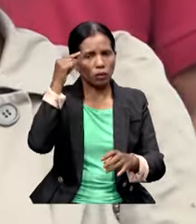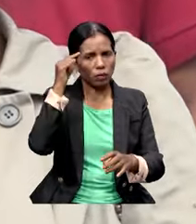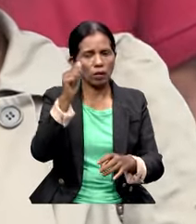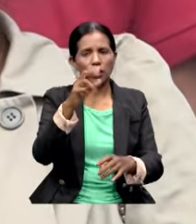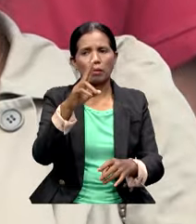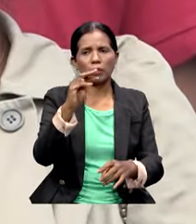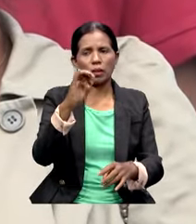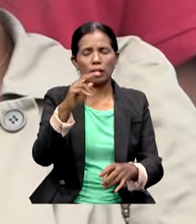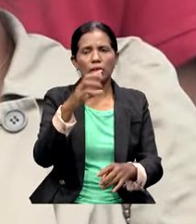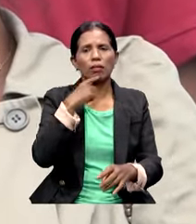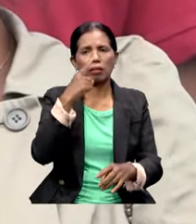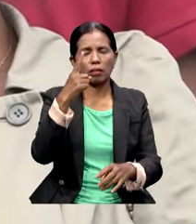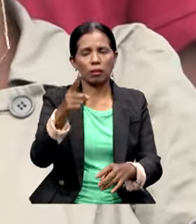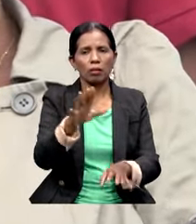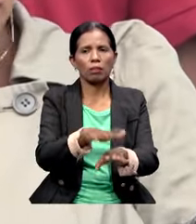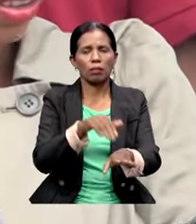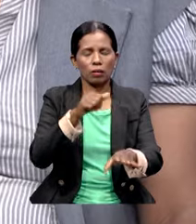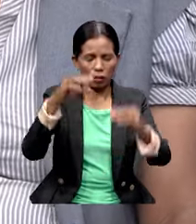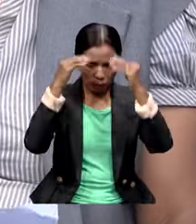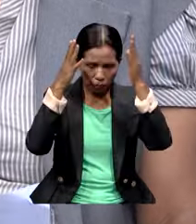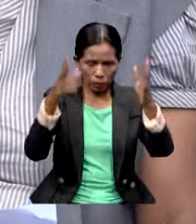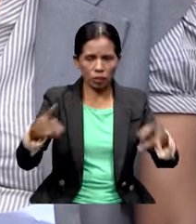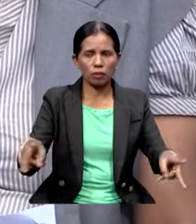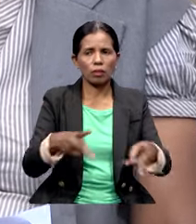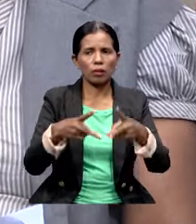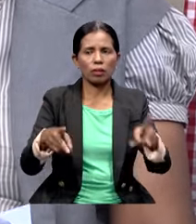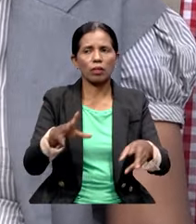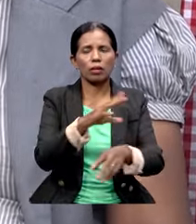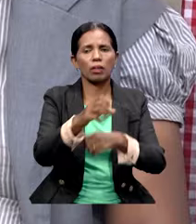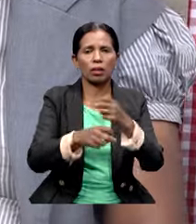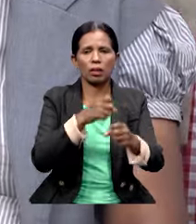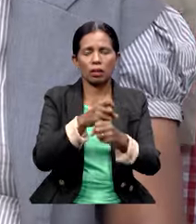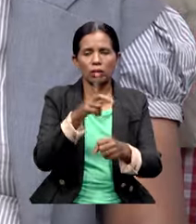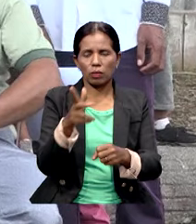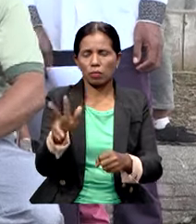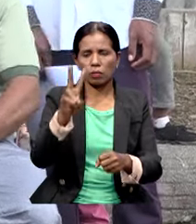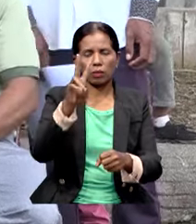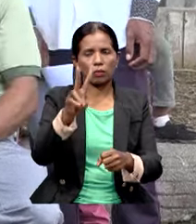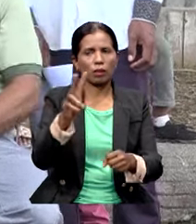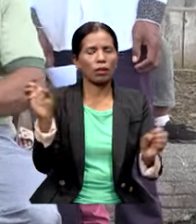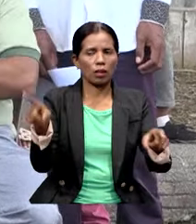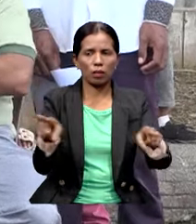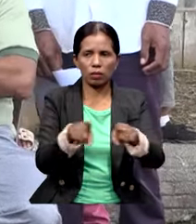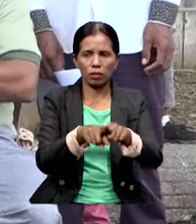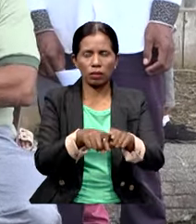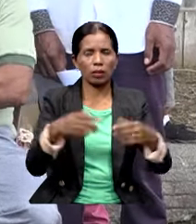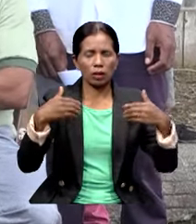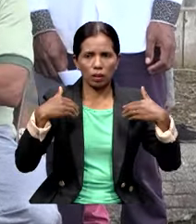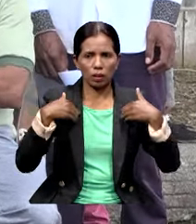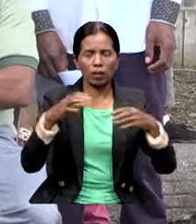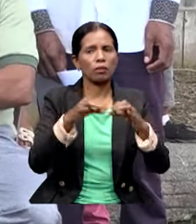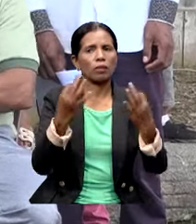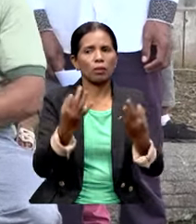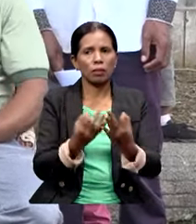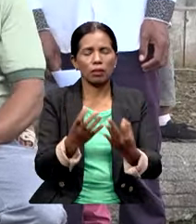Maia tama considera recrutamento professor voluntário ba contratado e tina Rio Rua, Rune Resin Rua, lá neutro. Nune, famoso sistema familiarismo